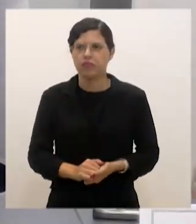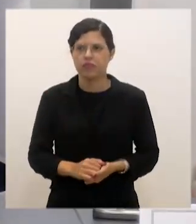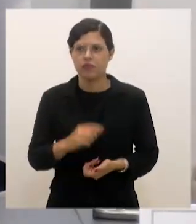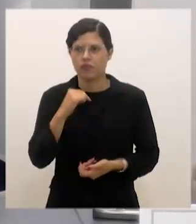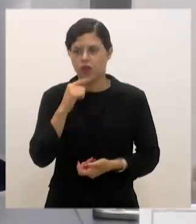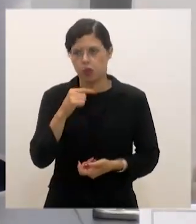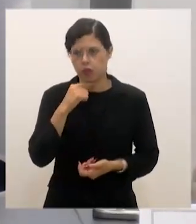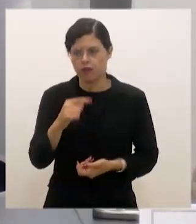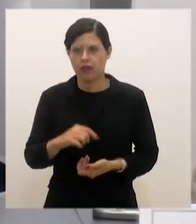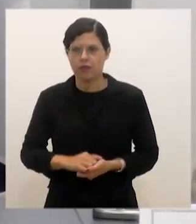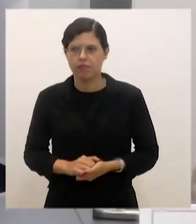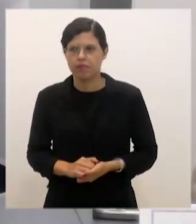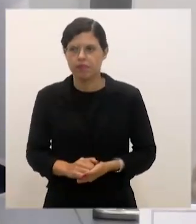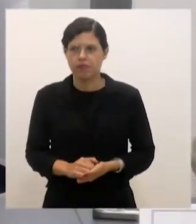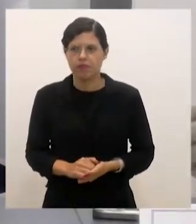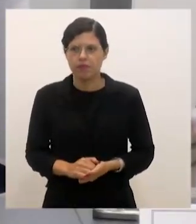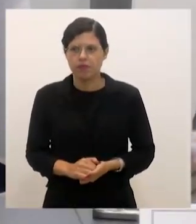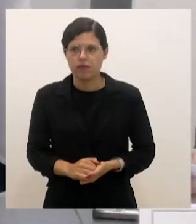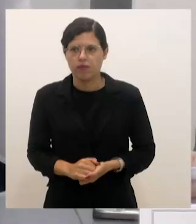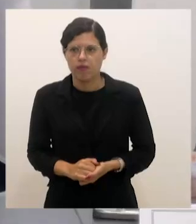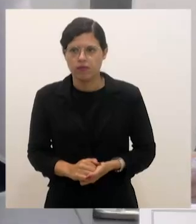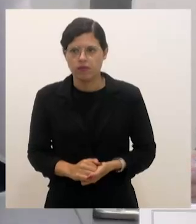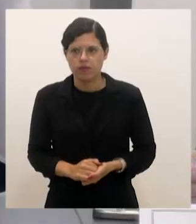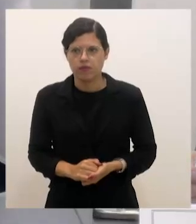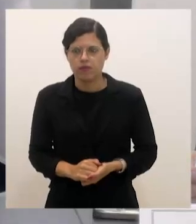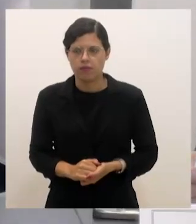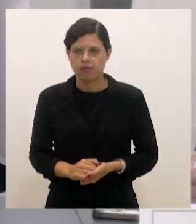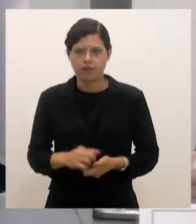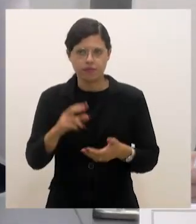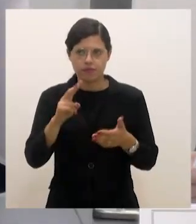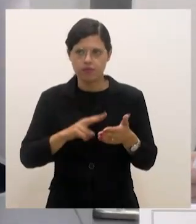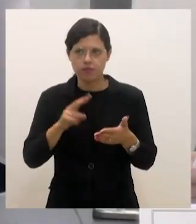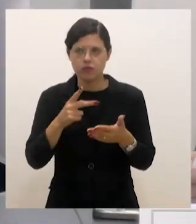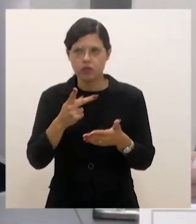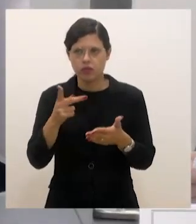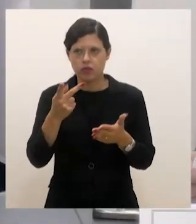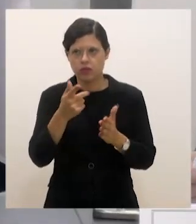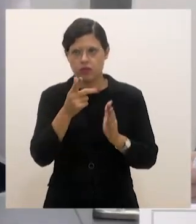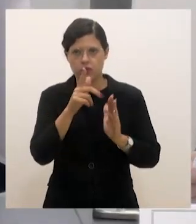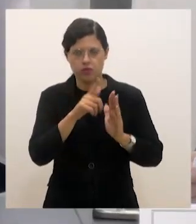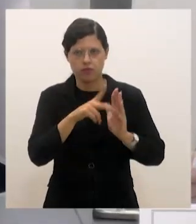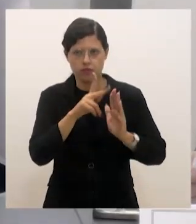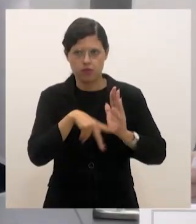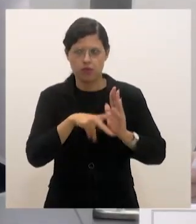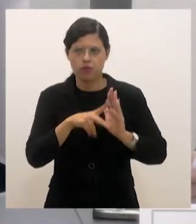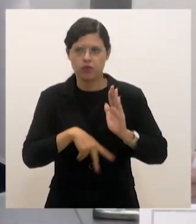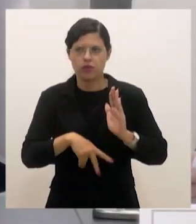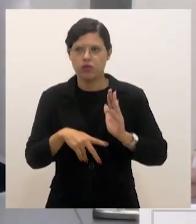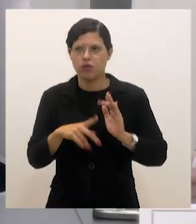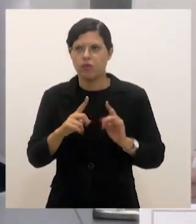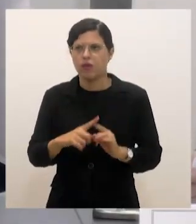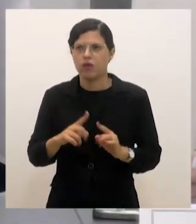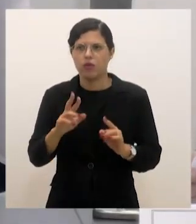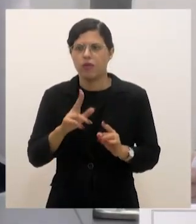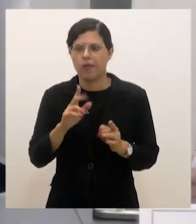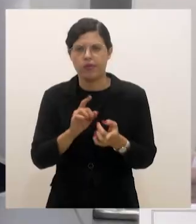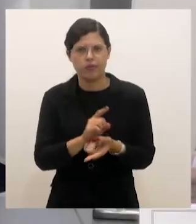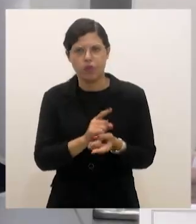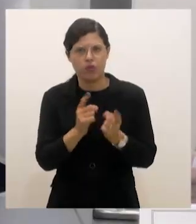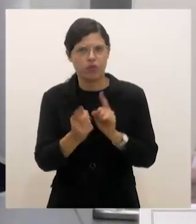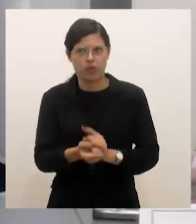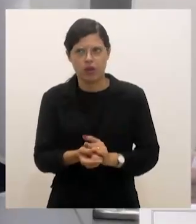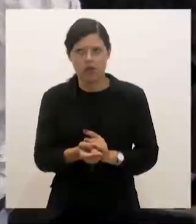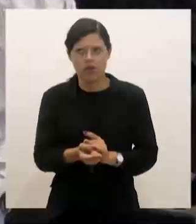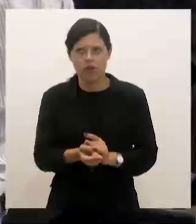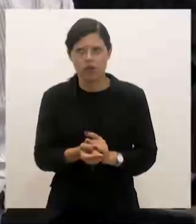na verdade. E aí uma pergunta, eu não li o teor do projeto, mas não deveria ser o contrário, que é o civil